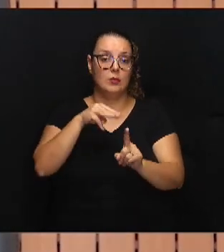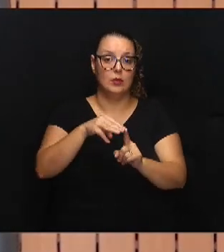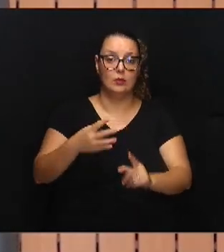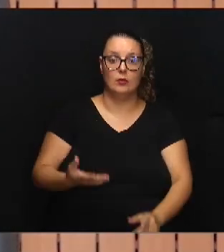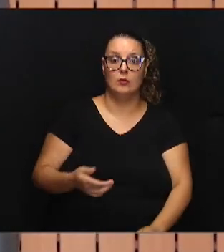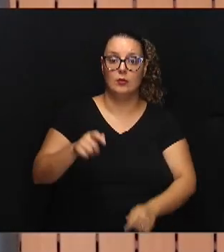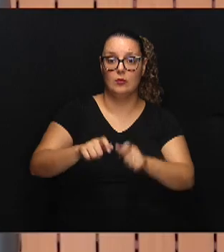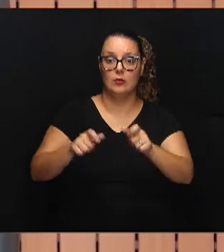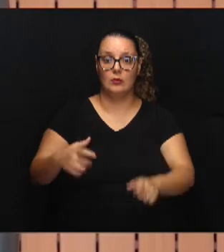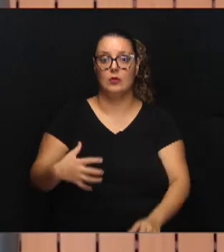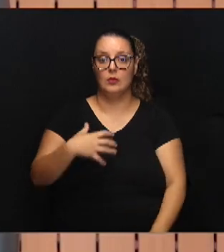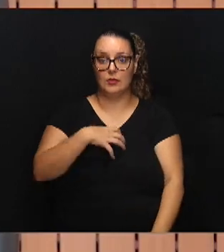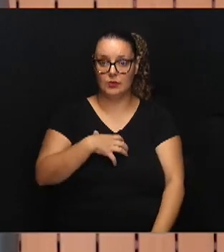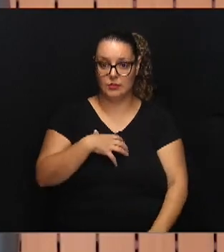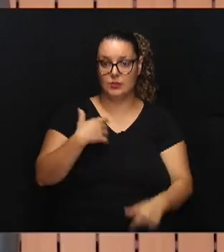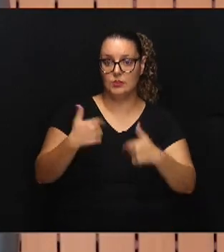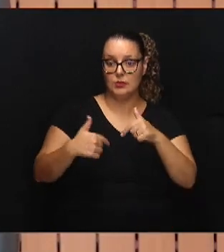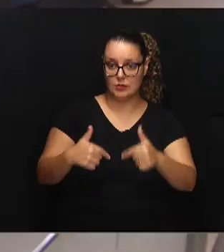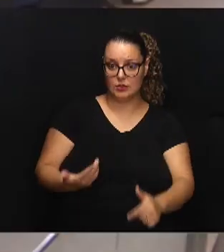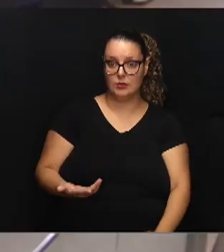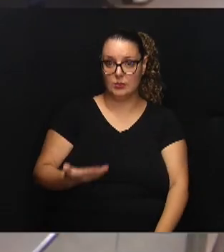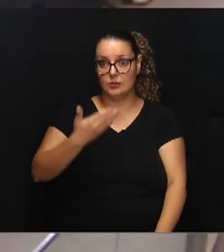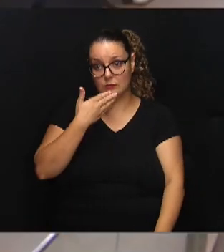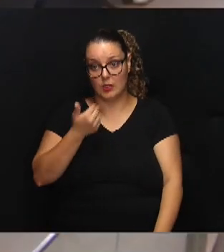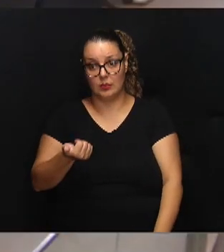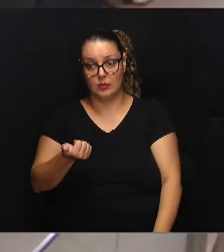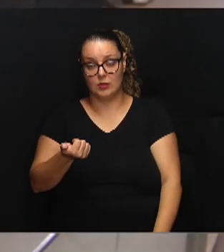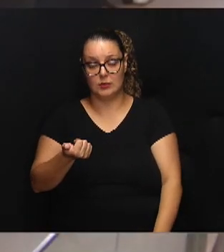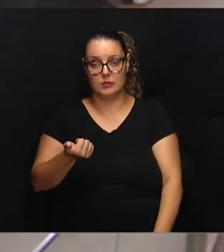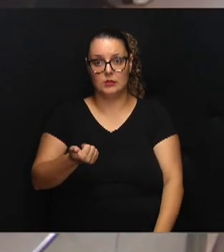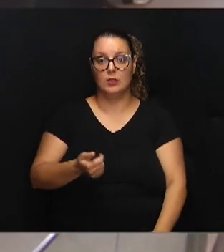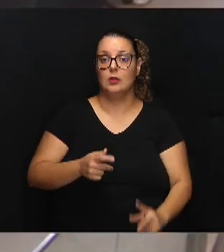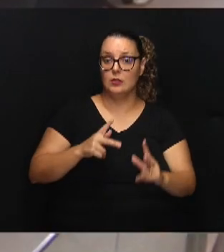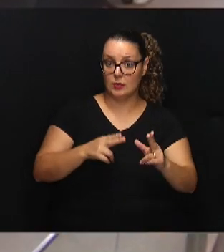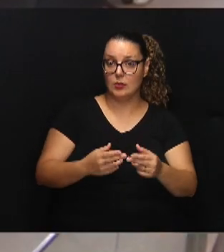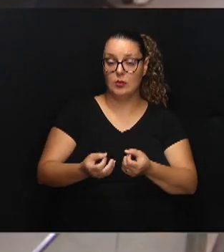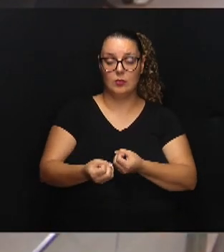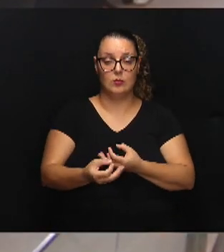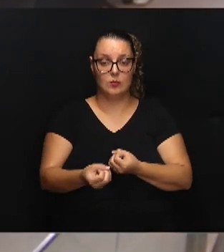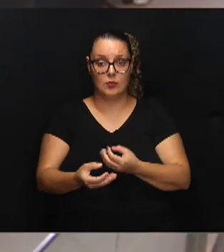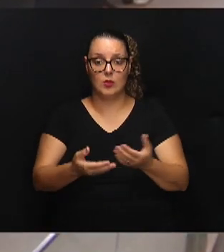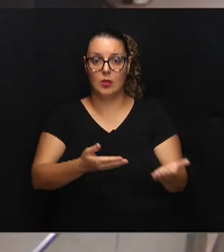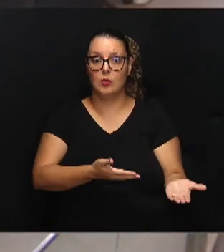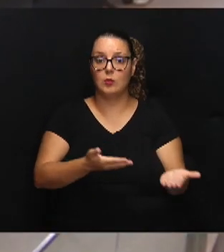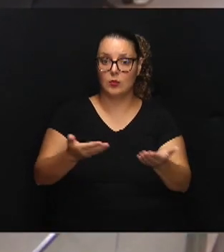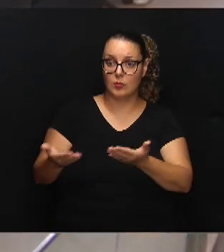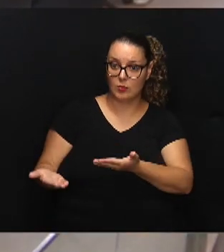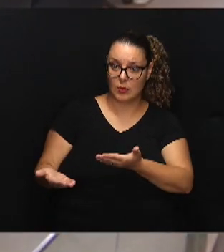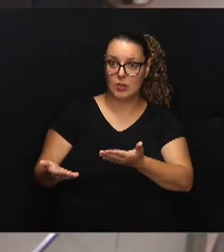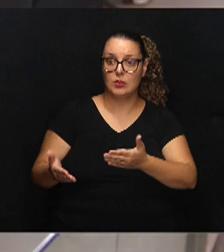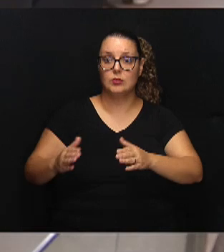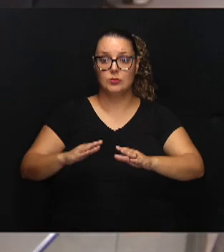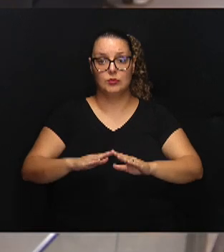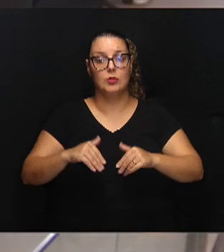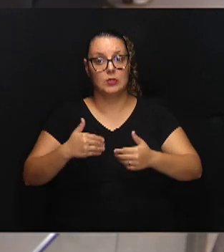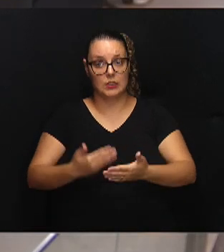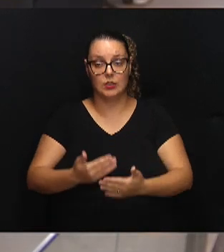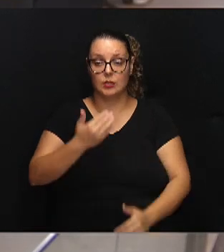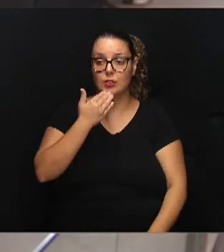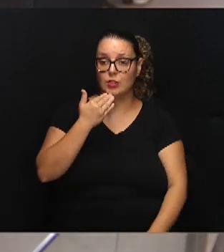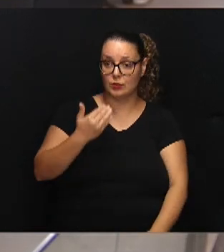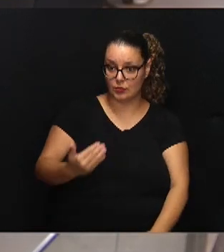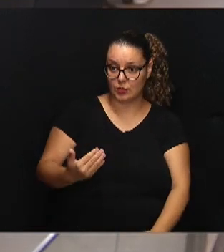buscam condições de trabalho melhores. De acordo com os dados apresentados no requerimento que